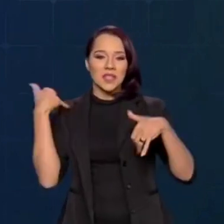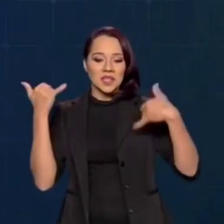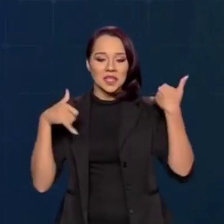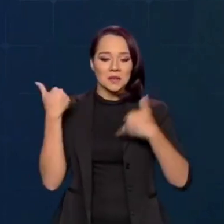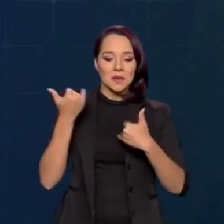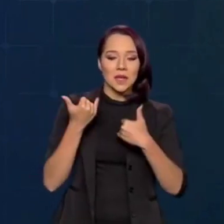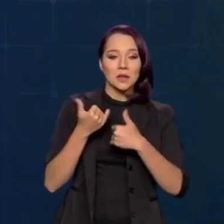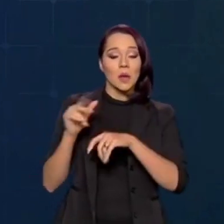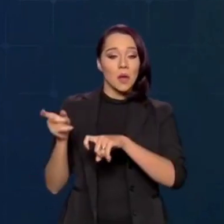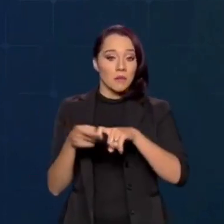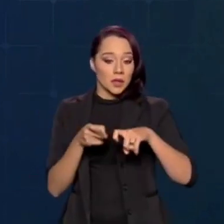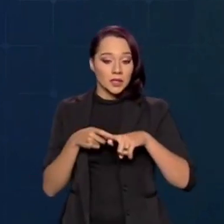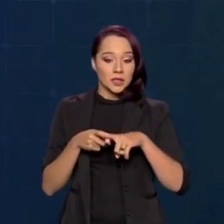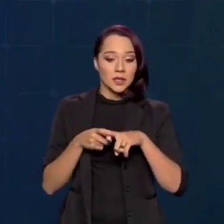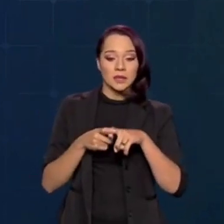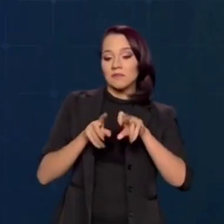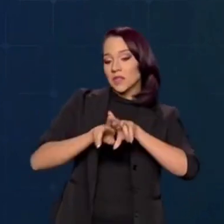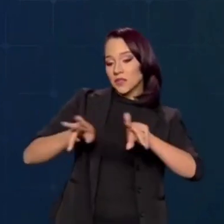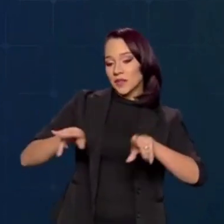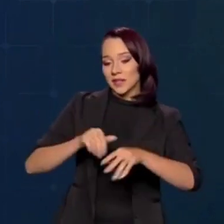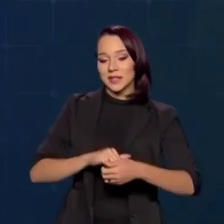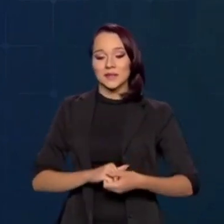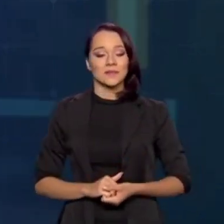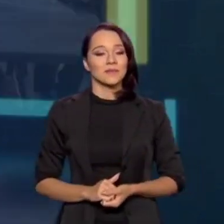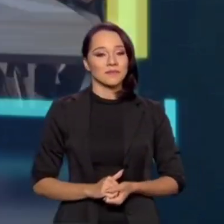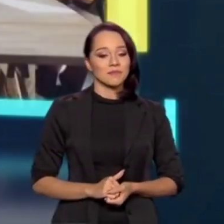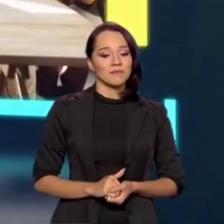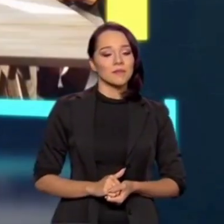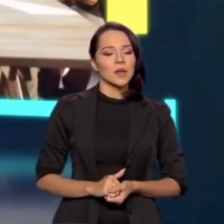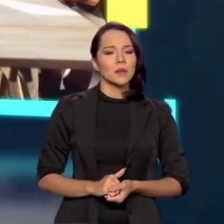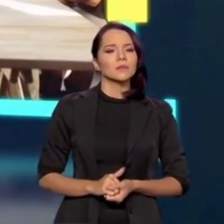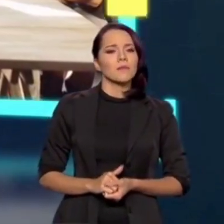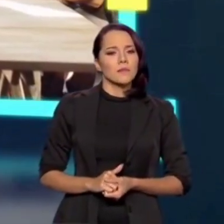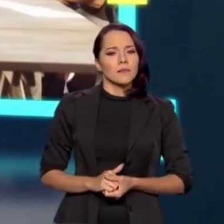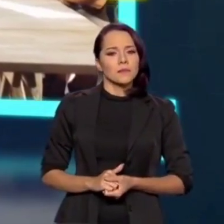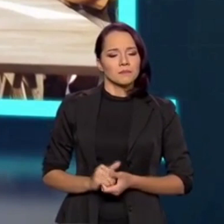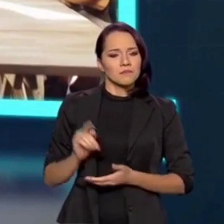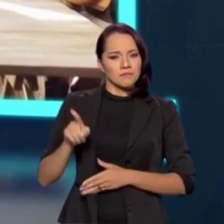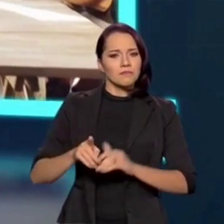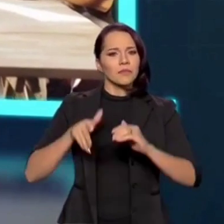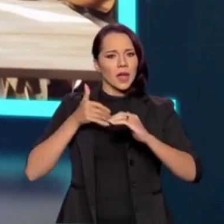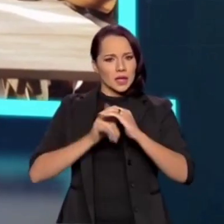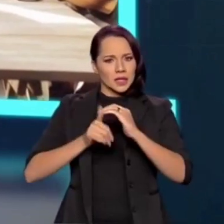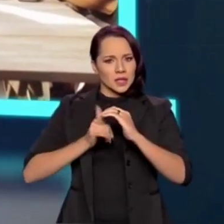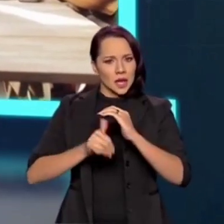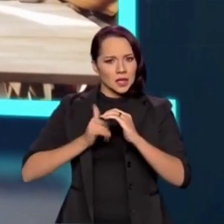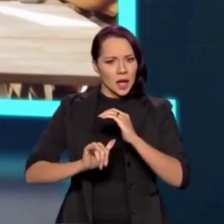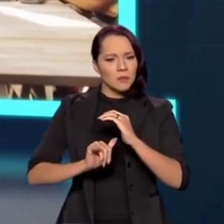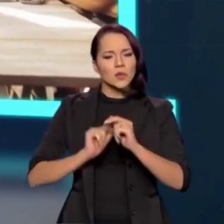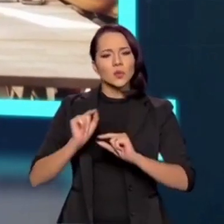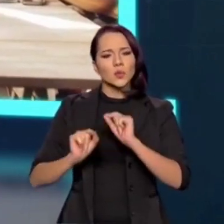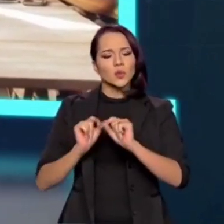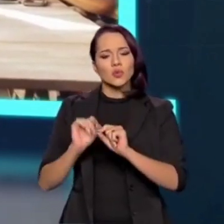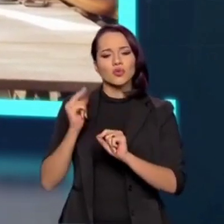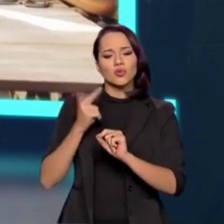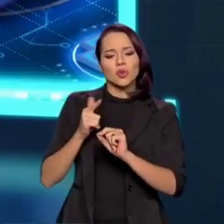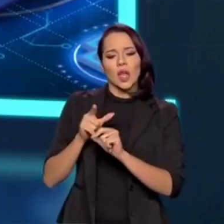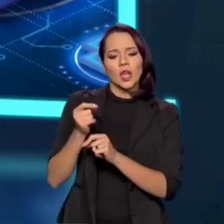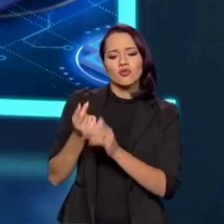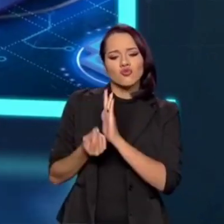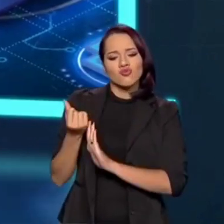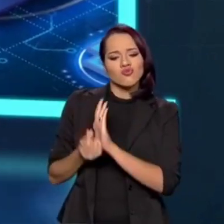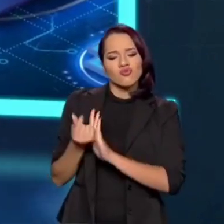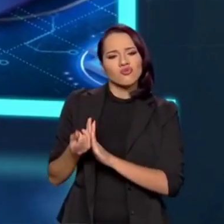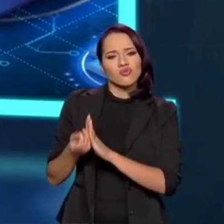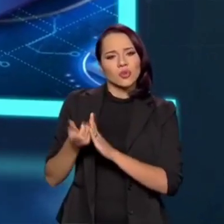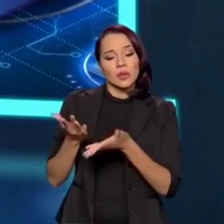entretenimento, medicina, entre outros. Geralmente, as startups saem ao mercado sem uma reserva de